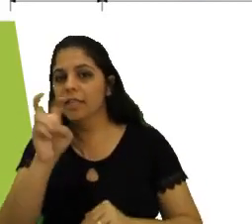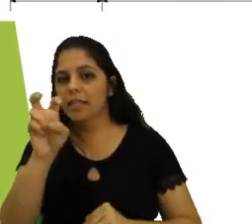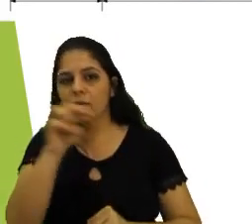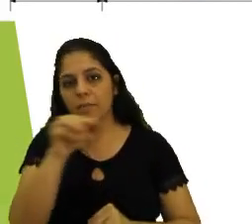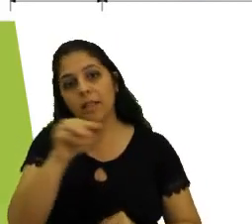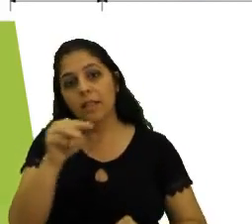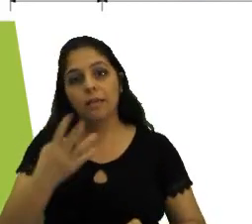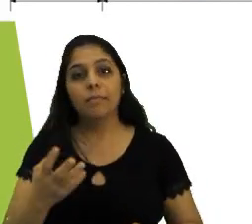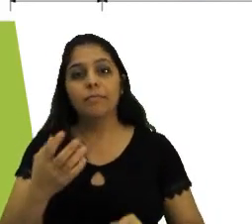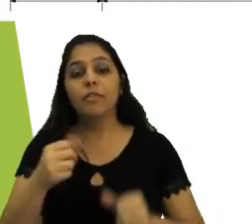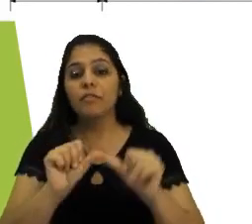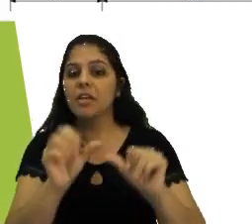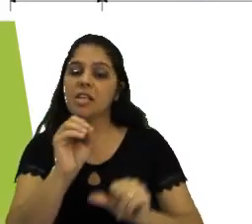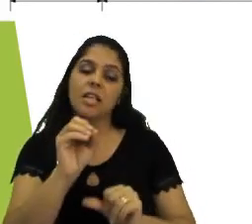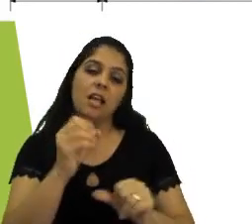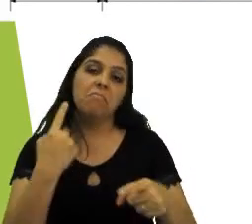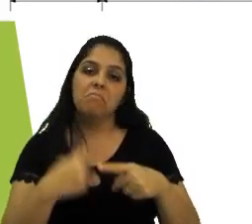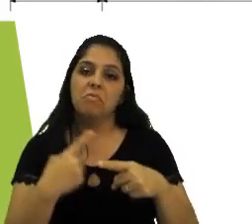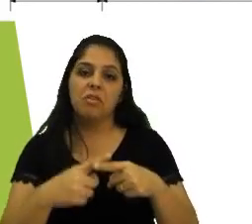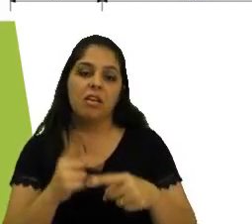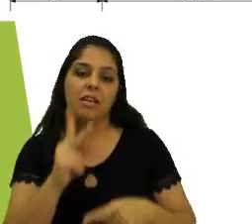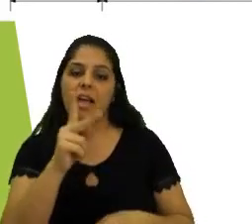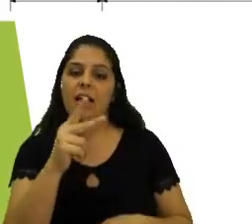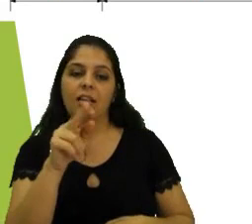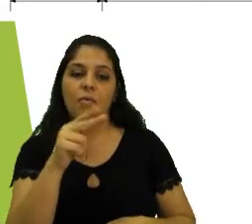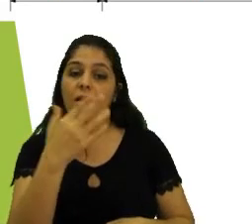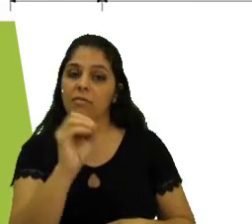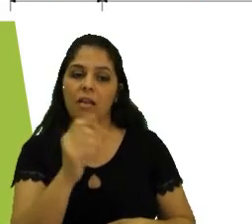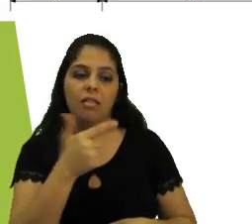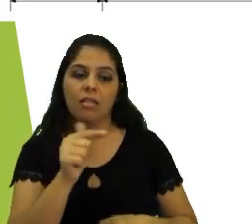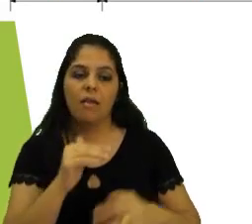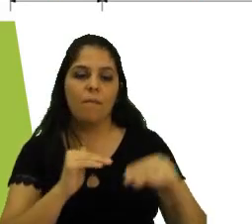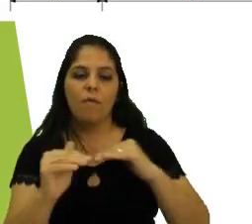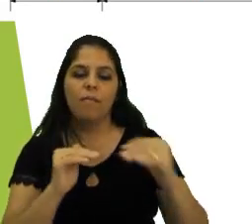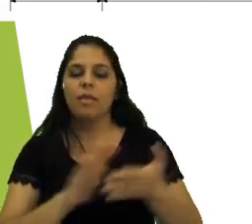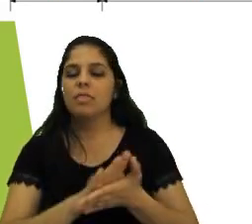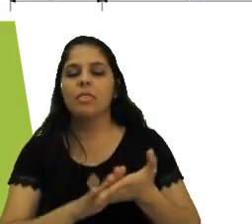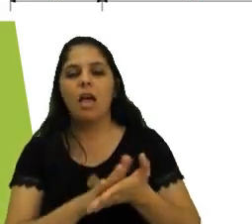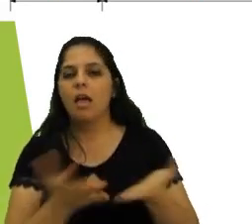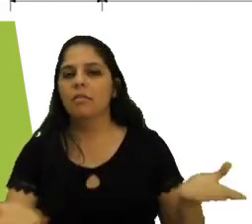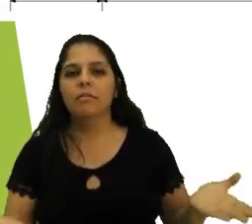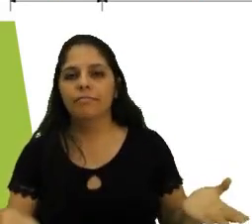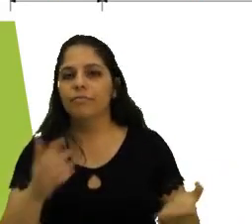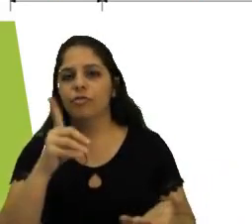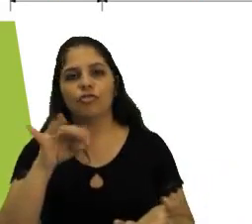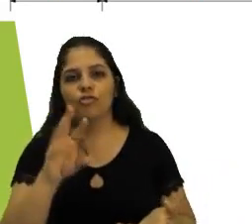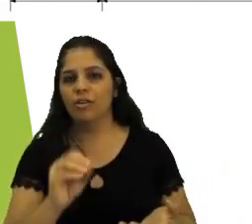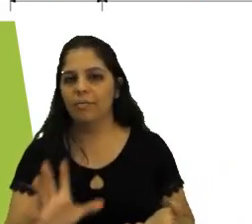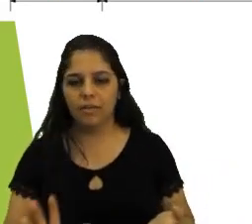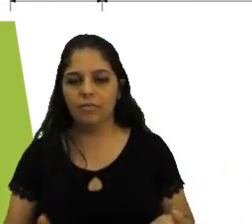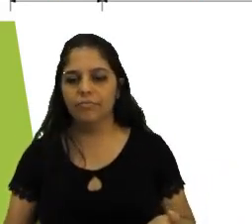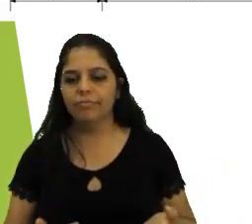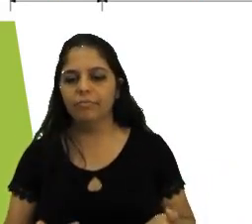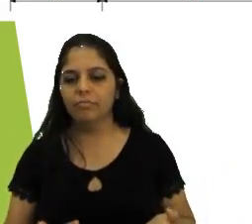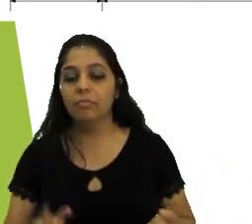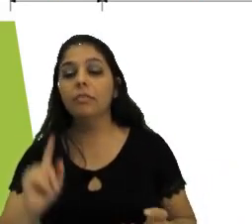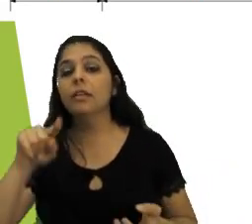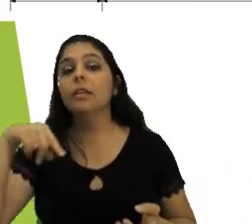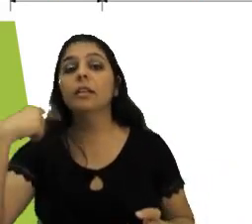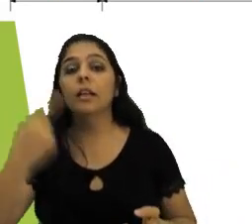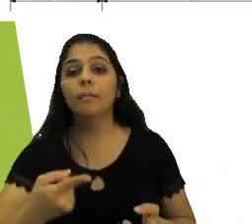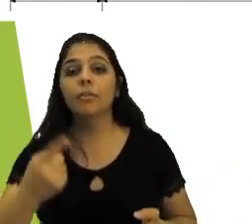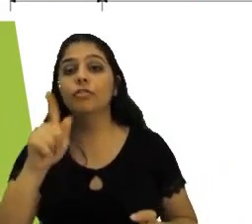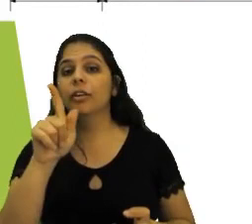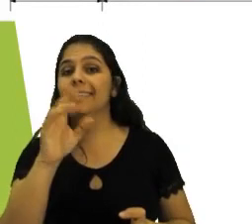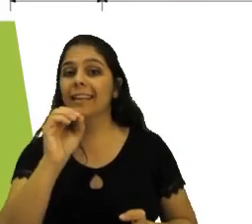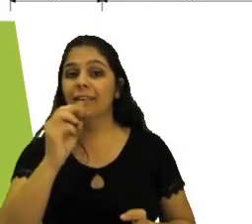K0, porque eu não tenho nenhum deslocamento no sentido do diâmetro aqui, tá? E depois